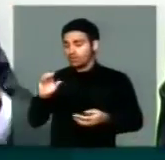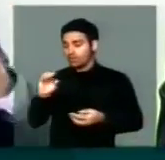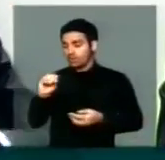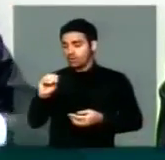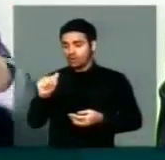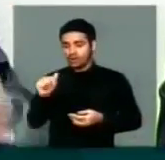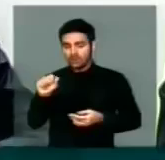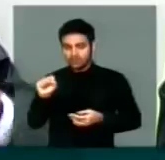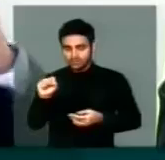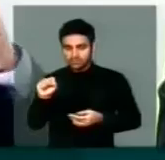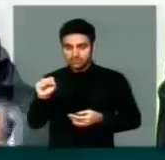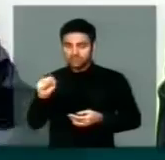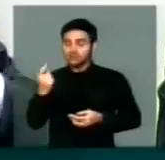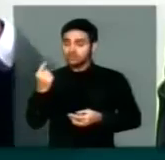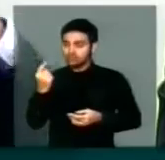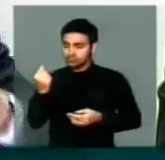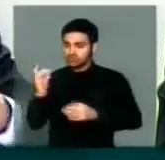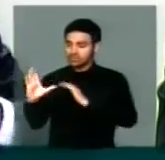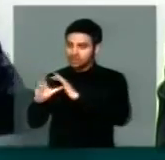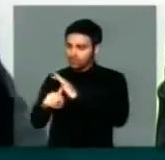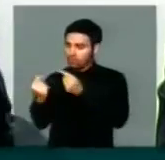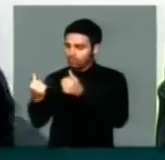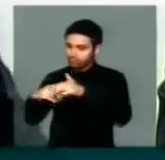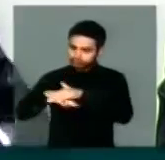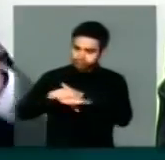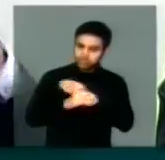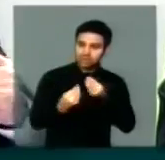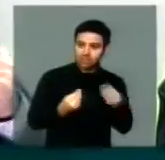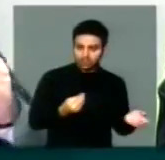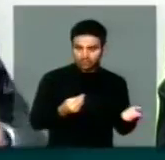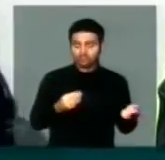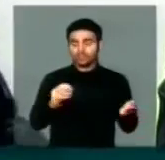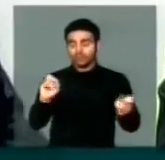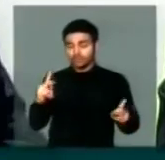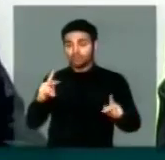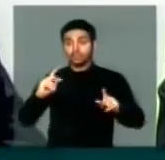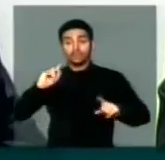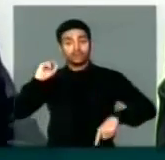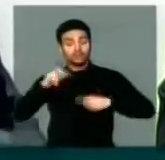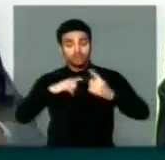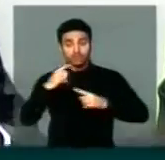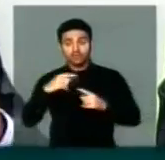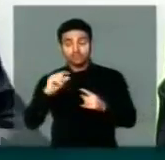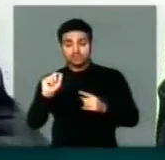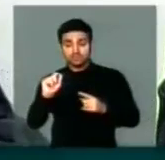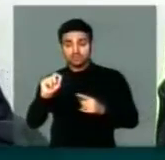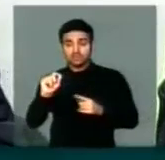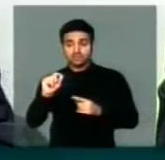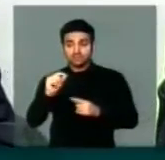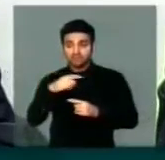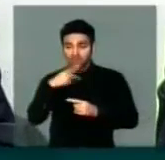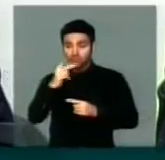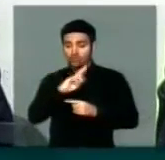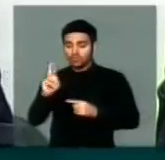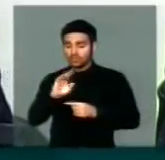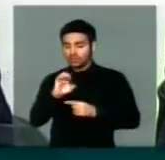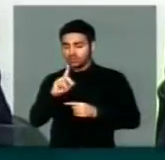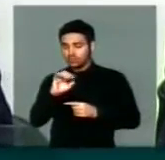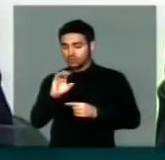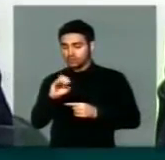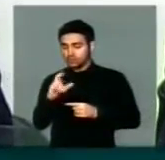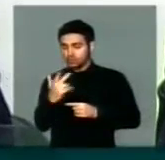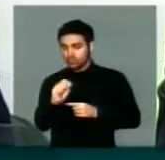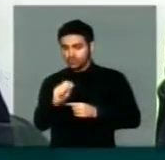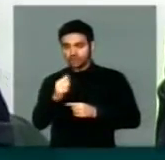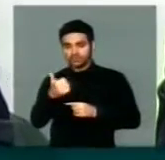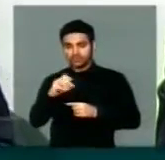OAS, com dinheiro de Caixa 2 e foi feita por Jaime. Outro sim, o depoimento em que Jaime menciona Eduardo Cunha foi dado em 18 de novembro